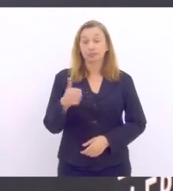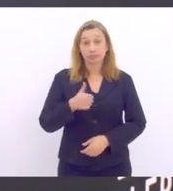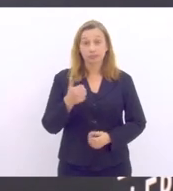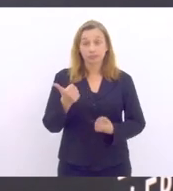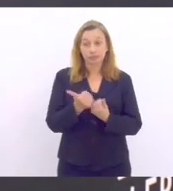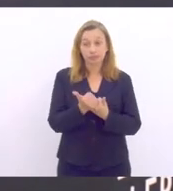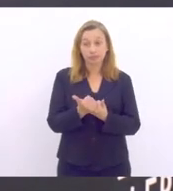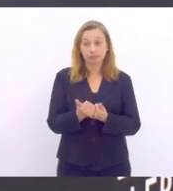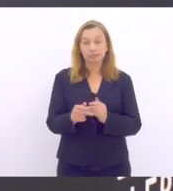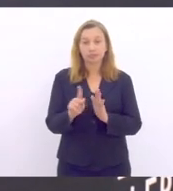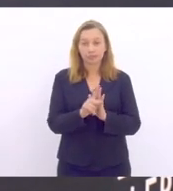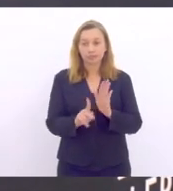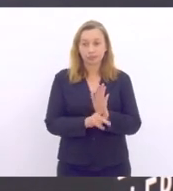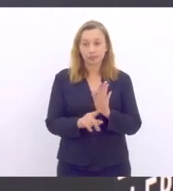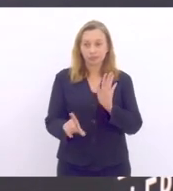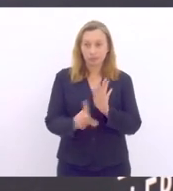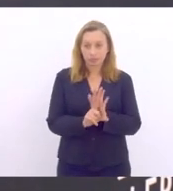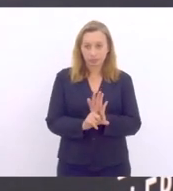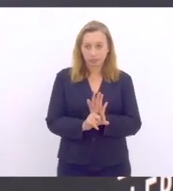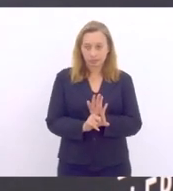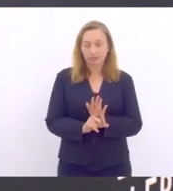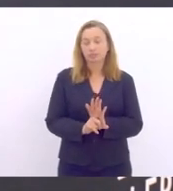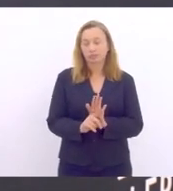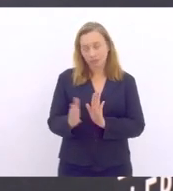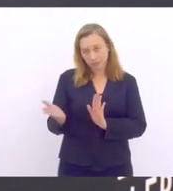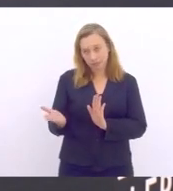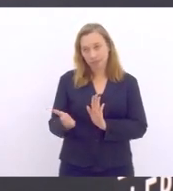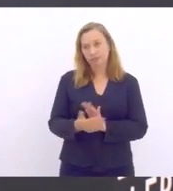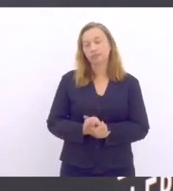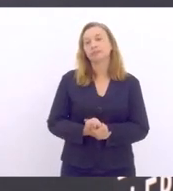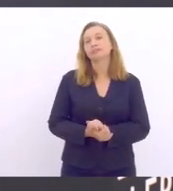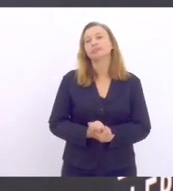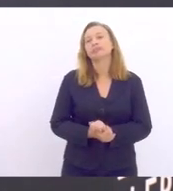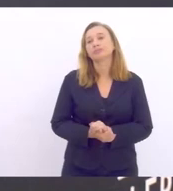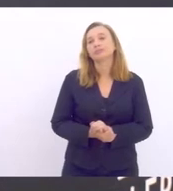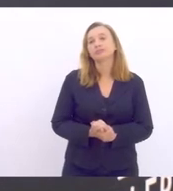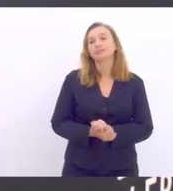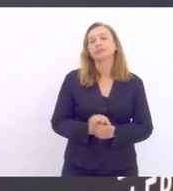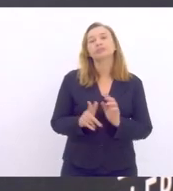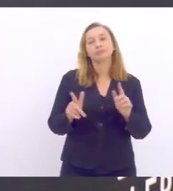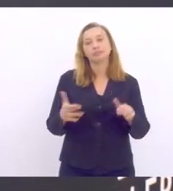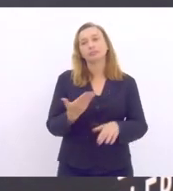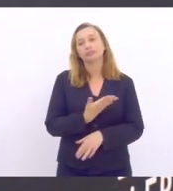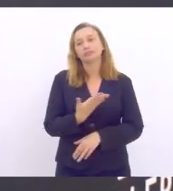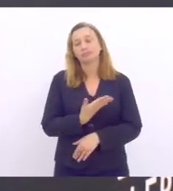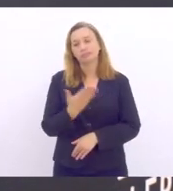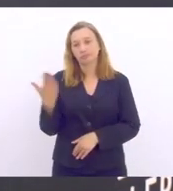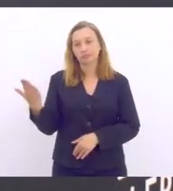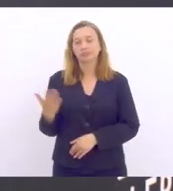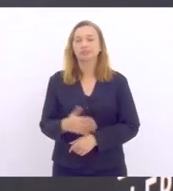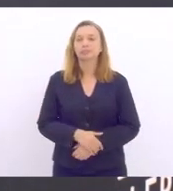apoio ao projeto de lei. Então, ele manifestou, como o nosso companheiro